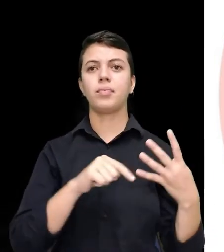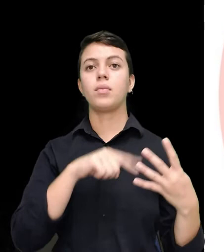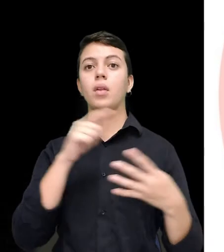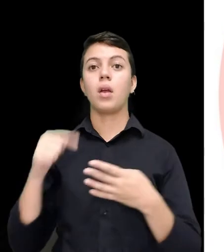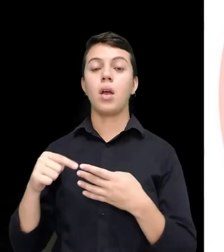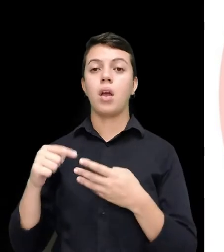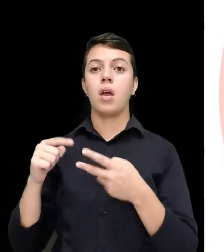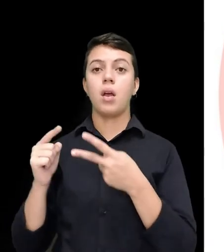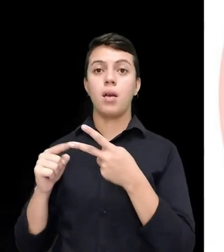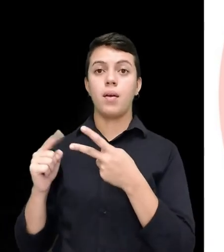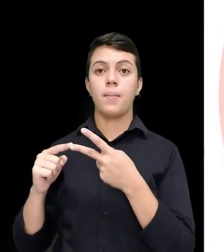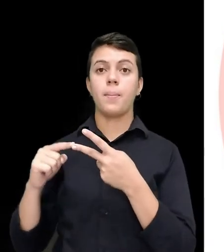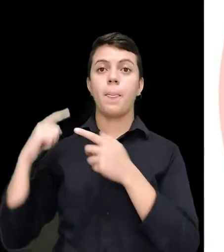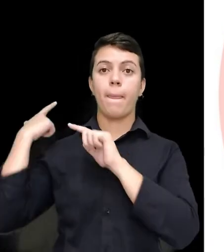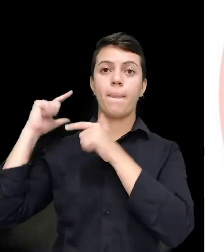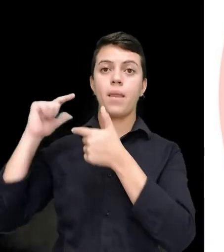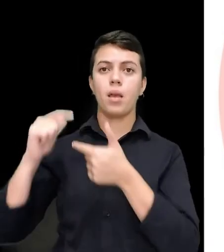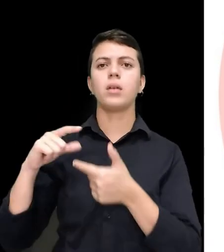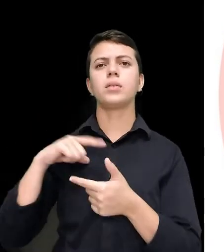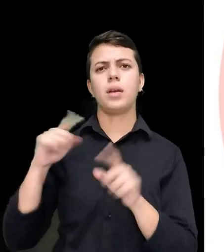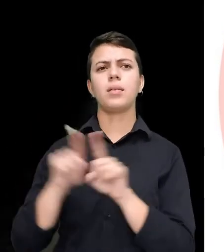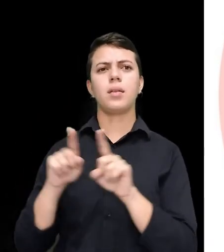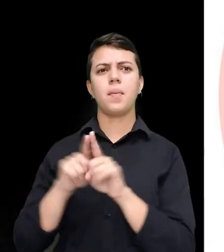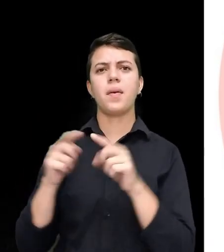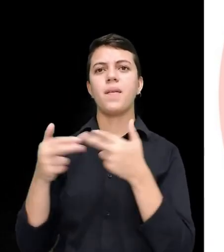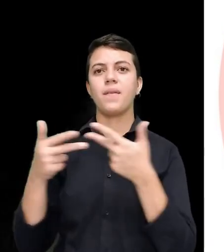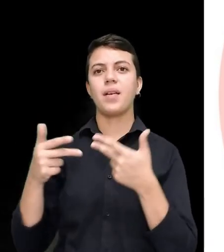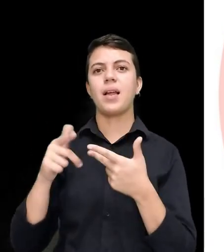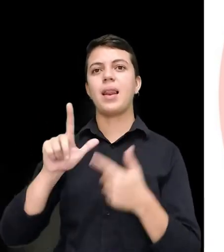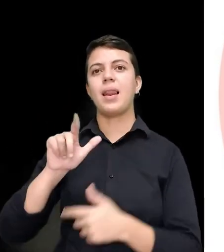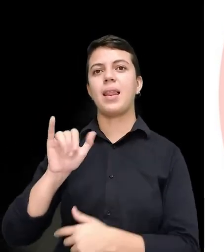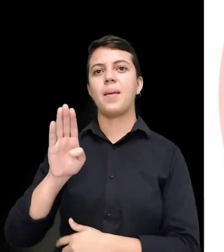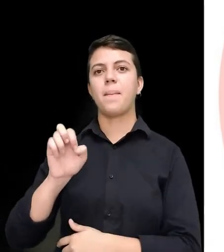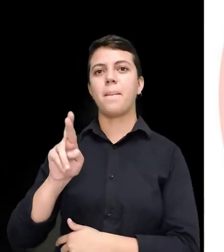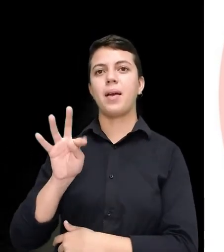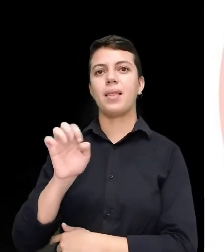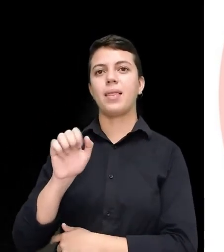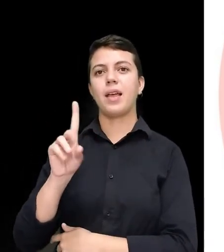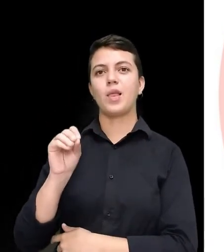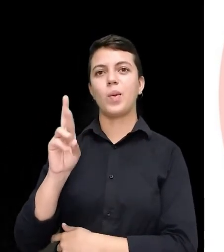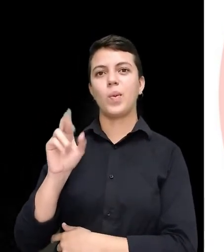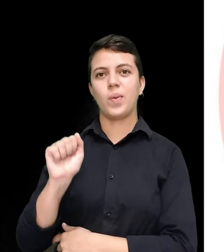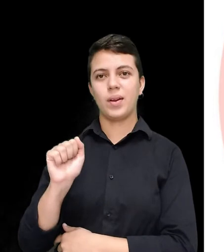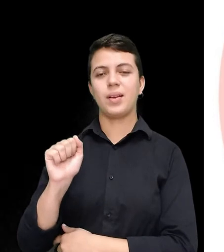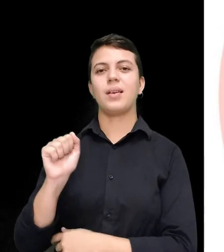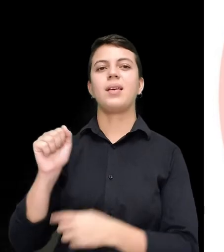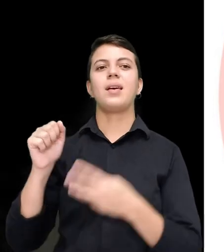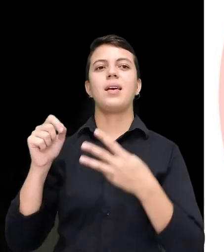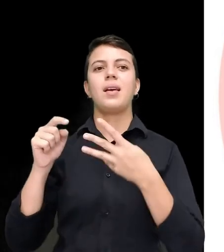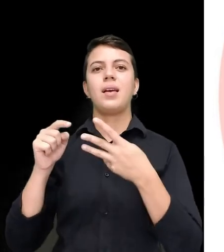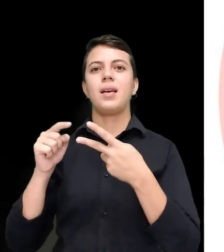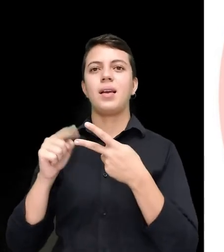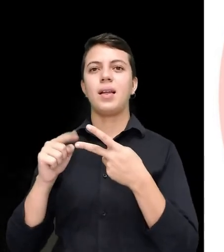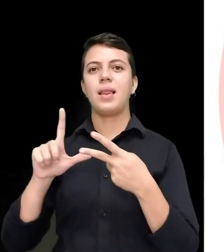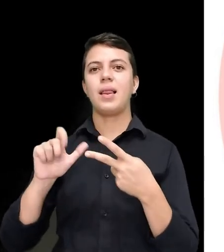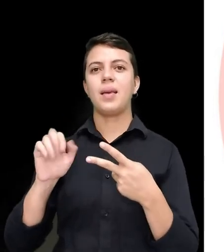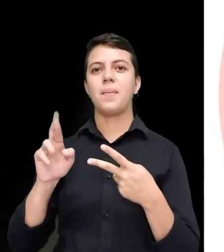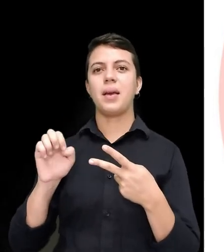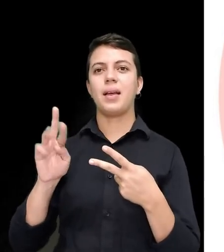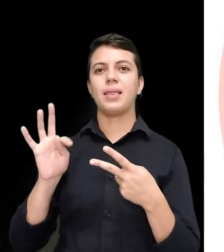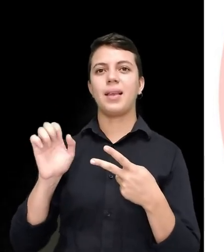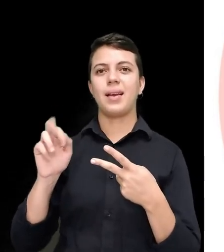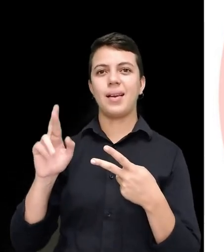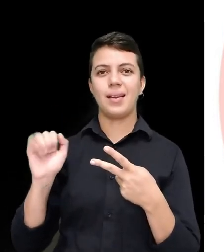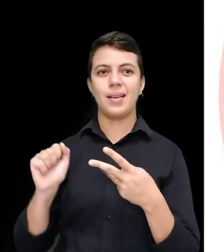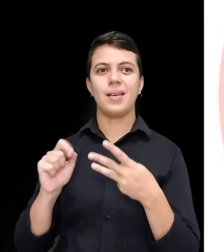Então, abordar essas diversas tendências teóricas que pretenderam dar conta, como eu já coloquei,